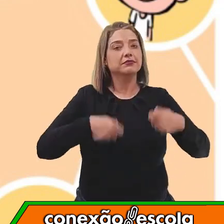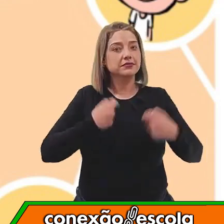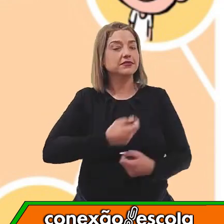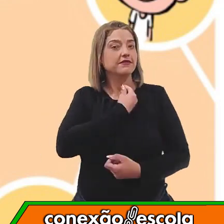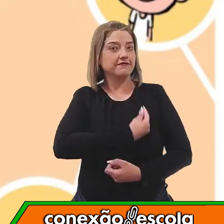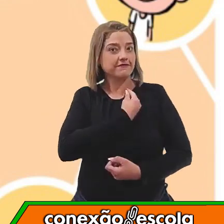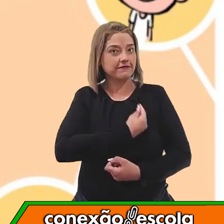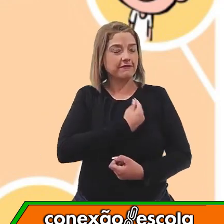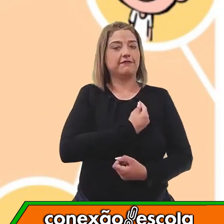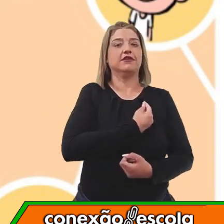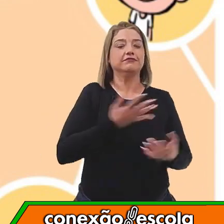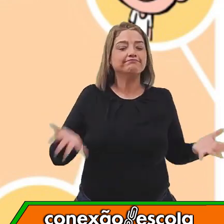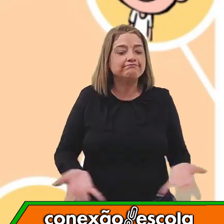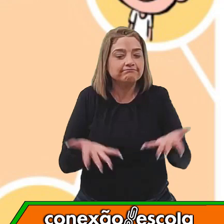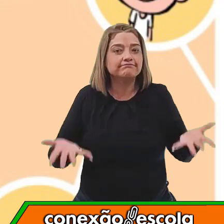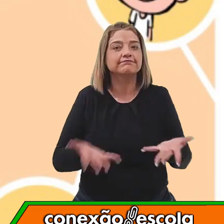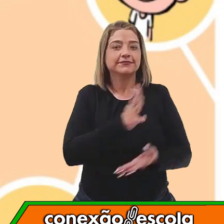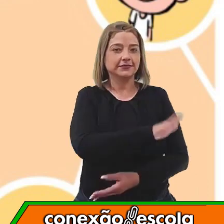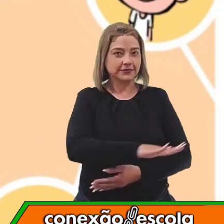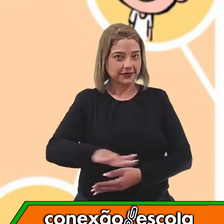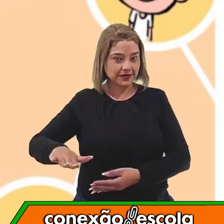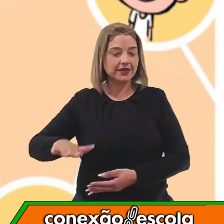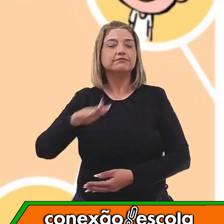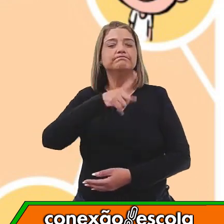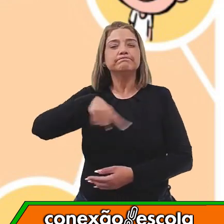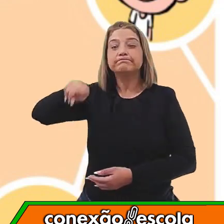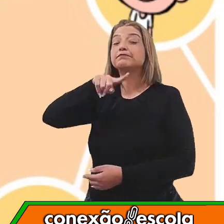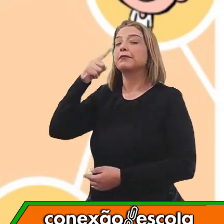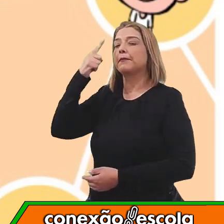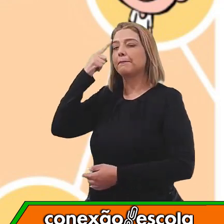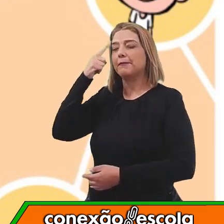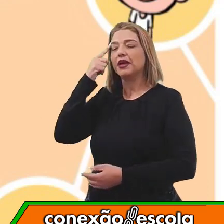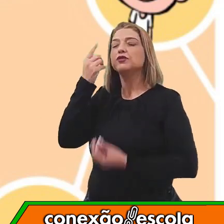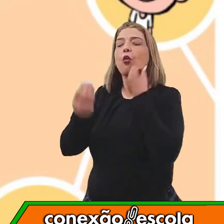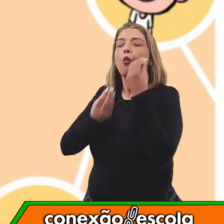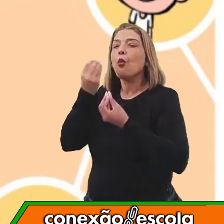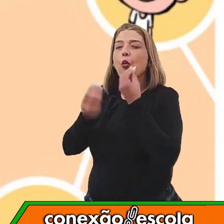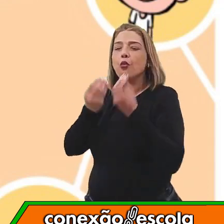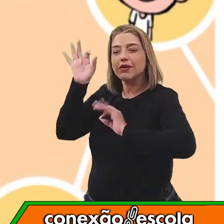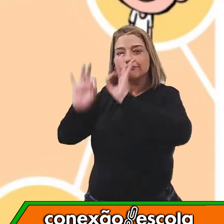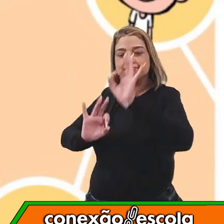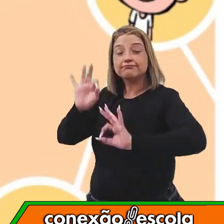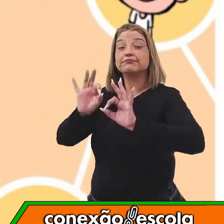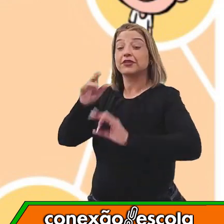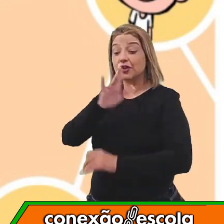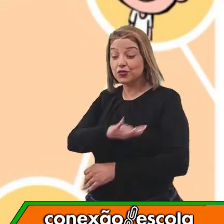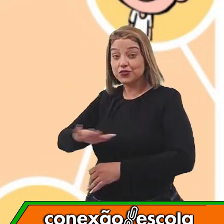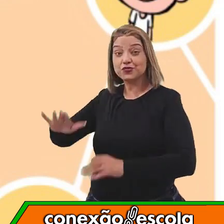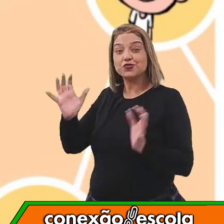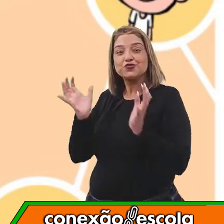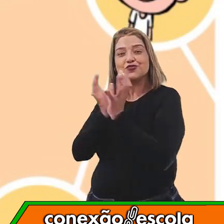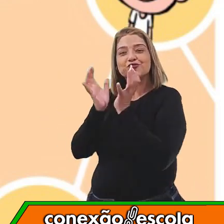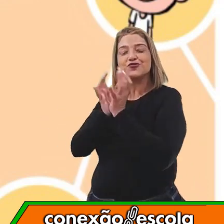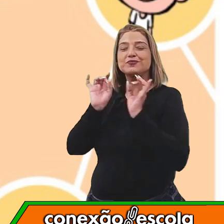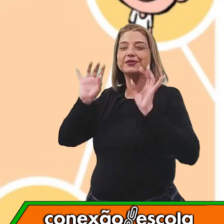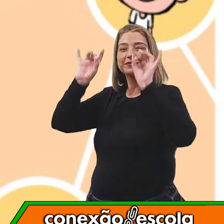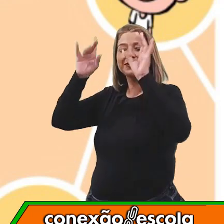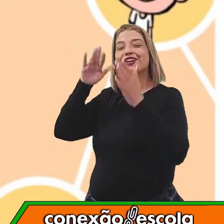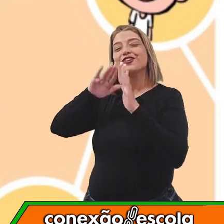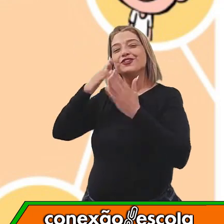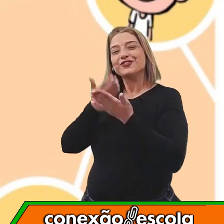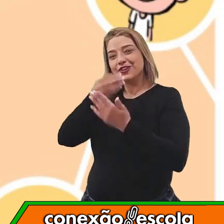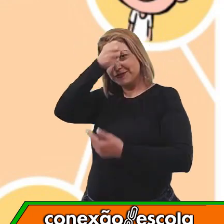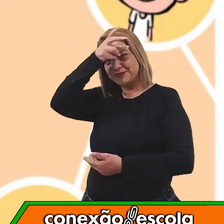vida das crianças. Gente, pensando nisso, uma turminha muito especial, lá da Escola Municipal Jardim